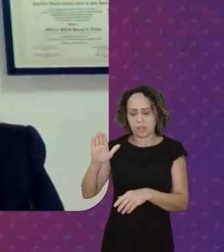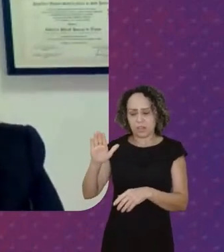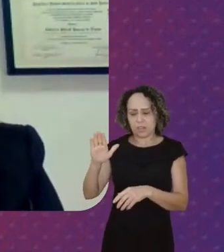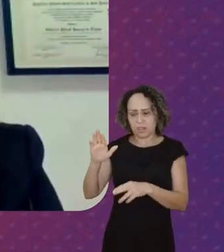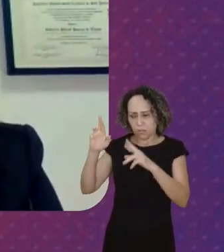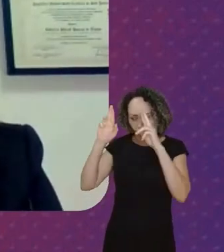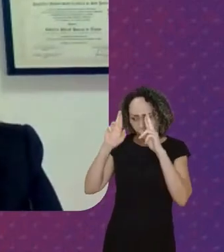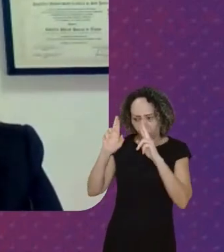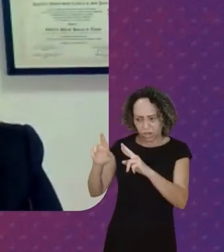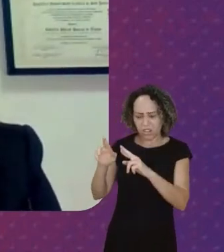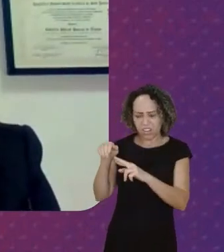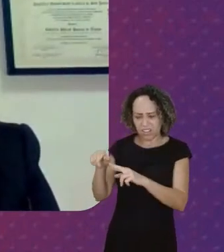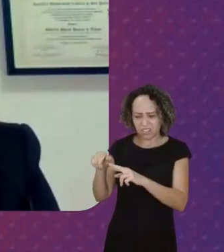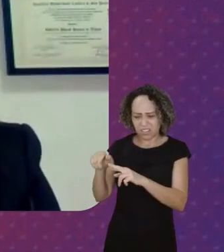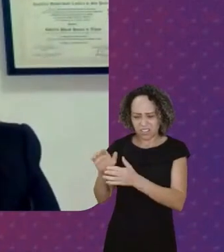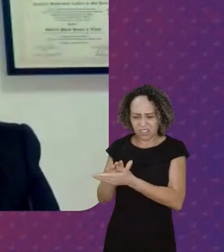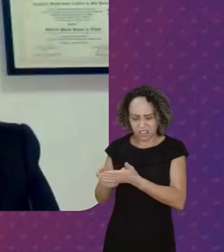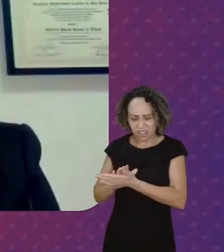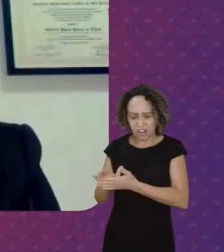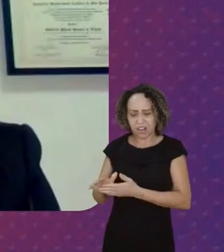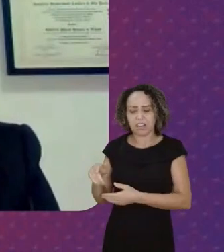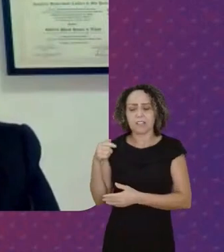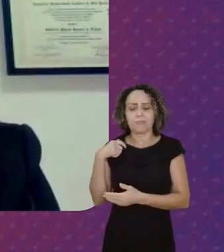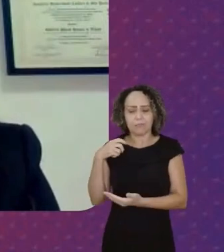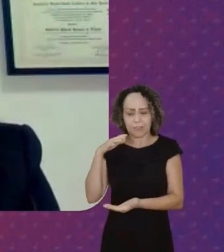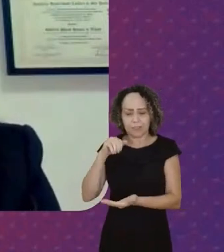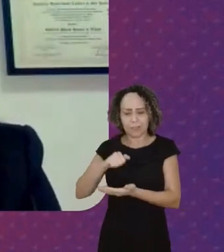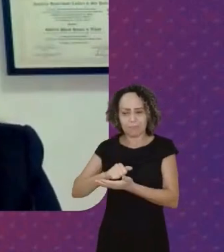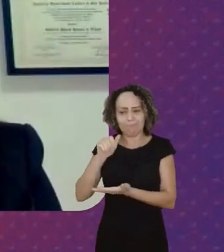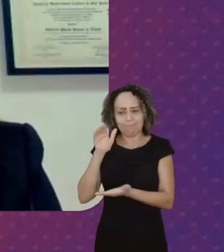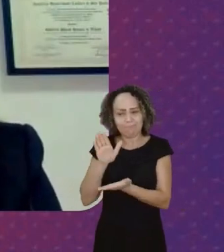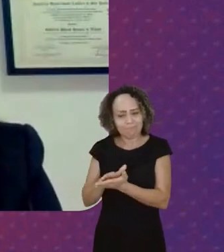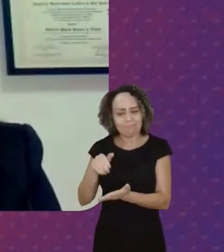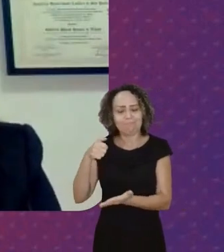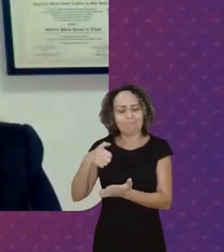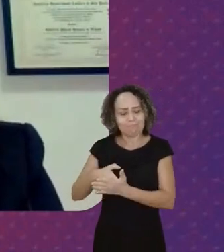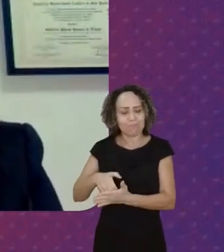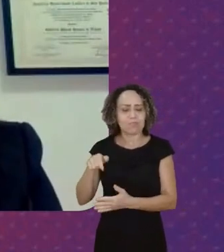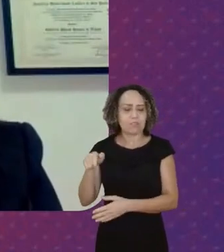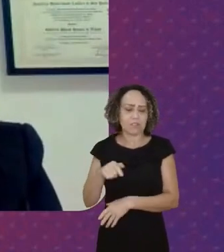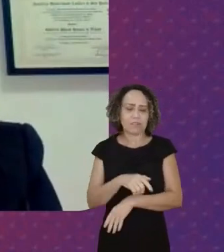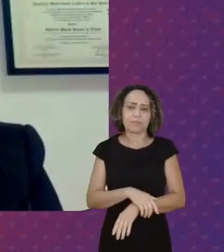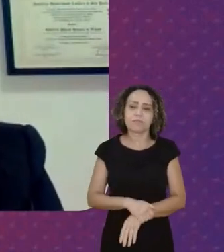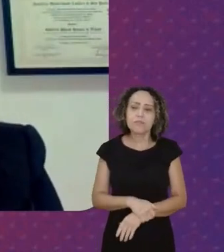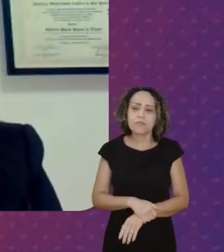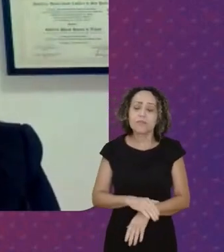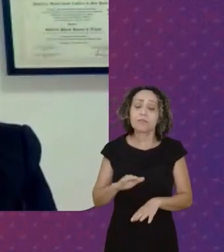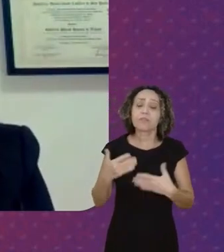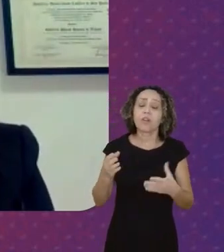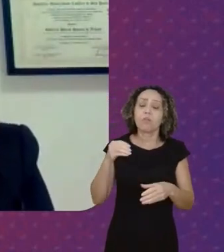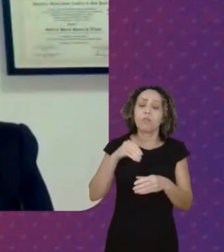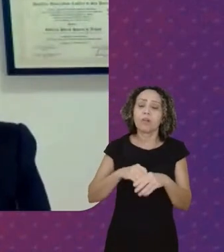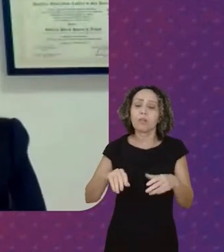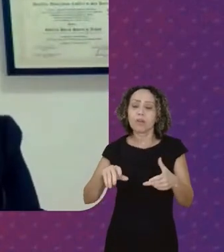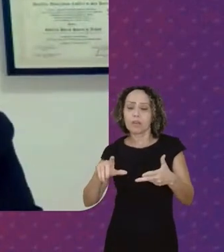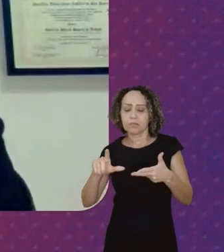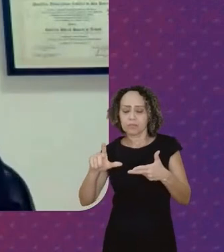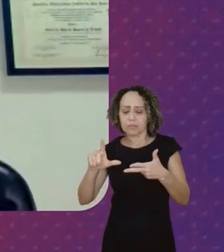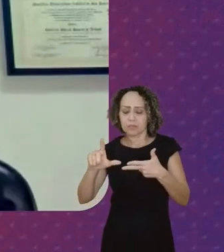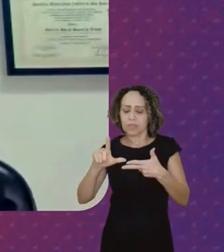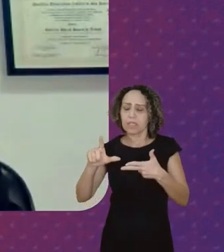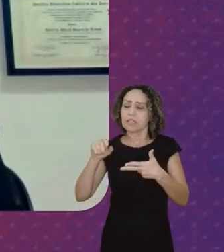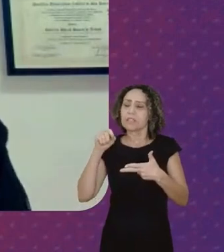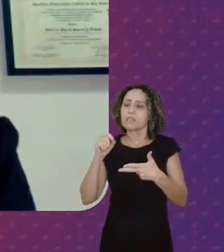as federações vão ter também uma bancada própria, com lideranças aí no Poder Legislativo, formadas a partir do que